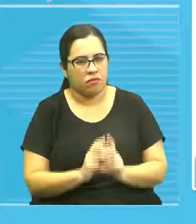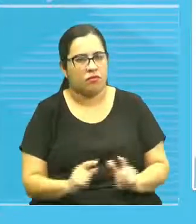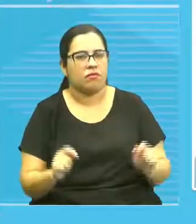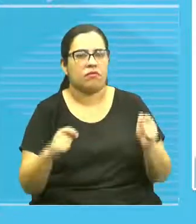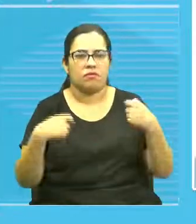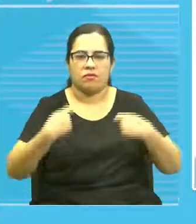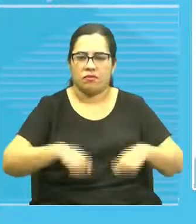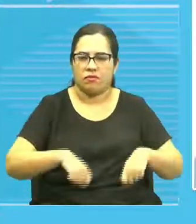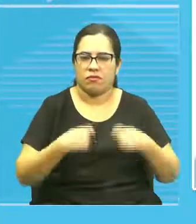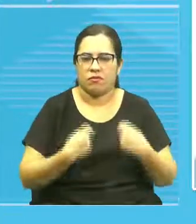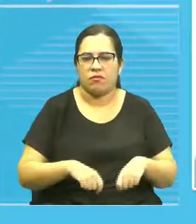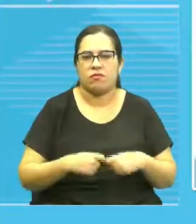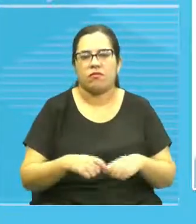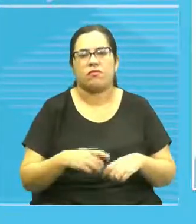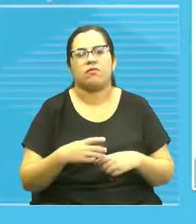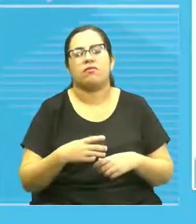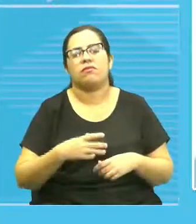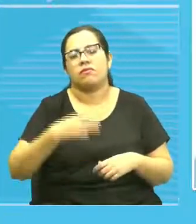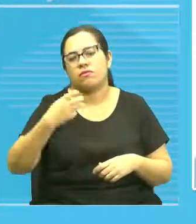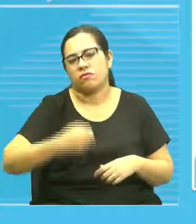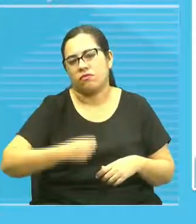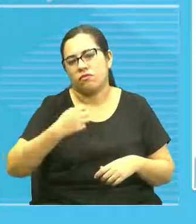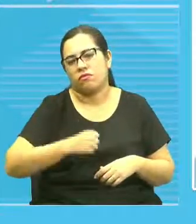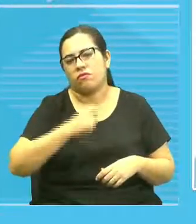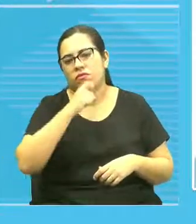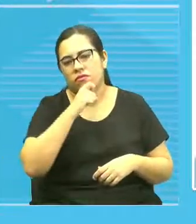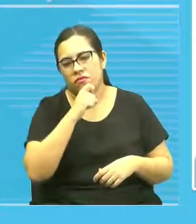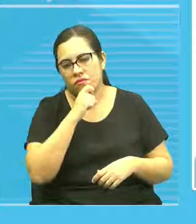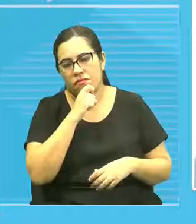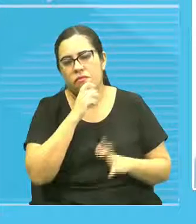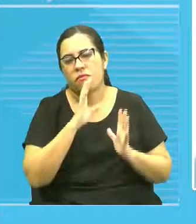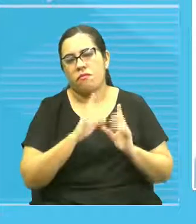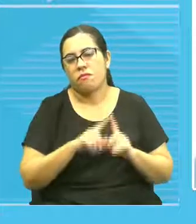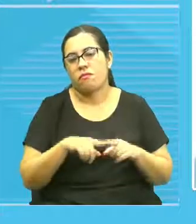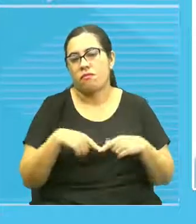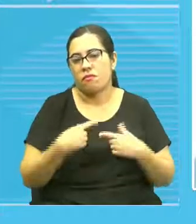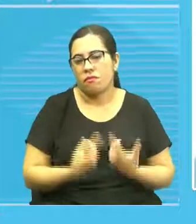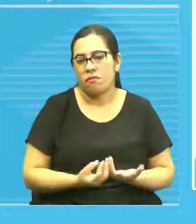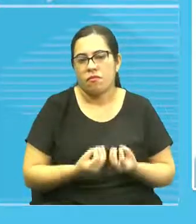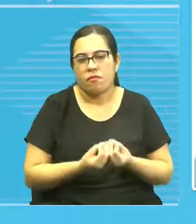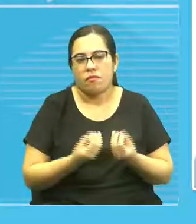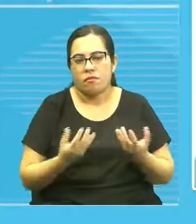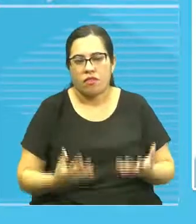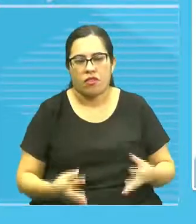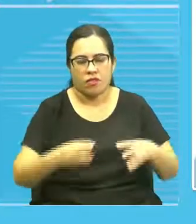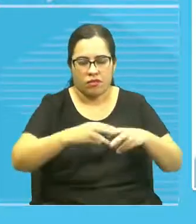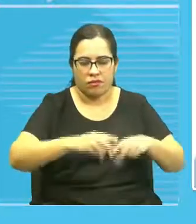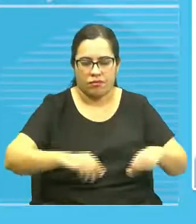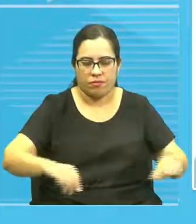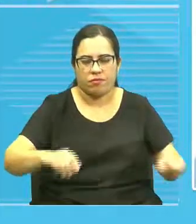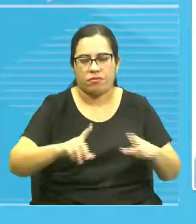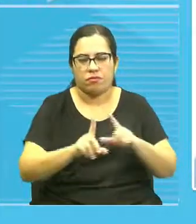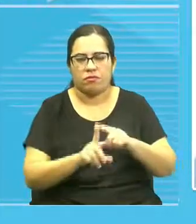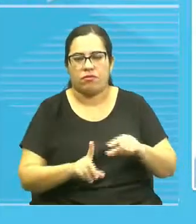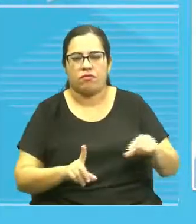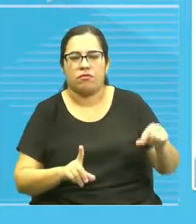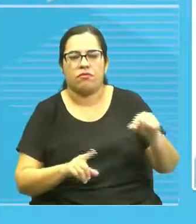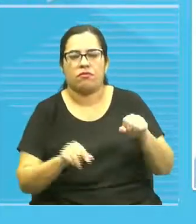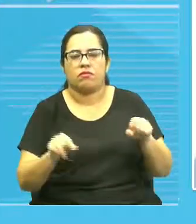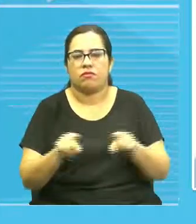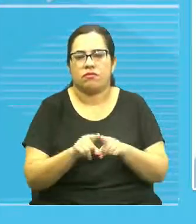que dissolver no leite frio. A dissolução, tanto da farinha de trigo como